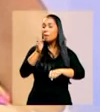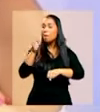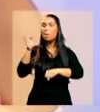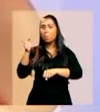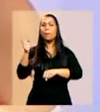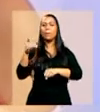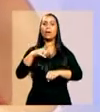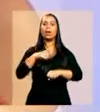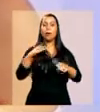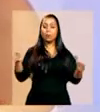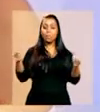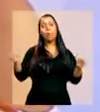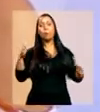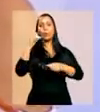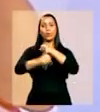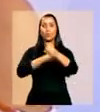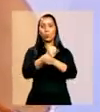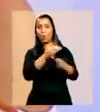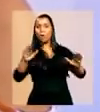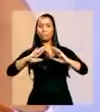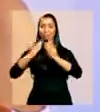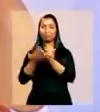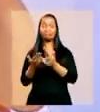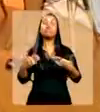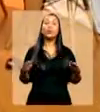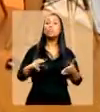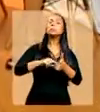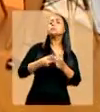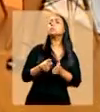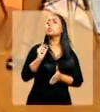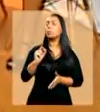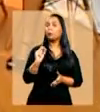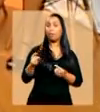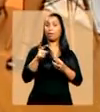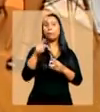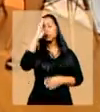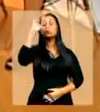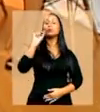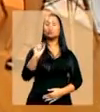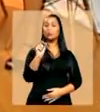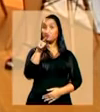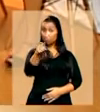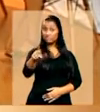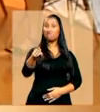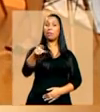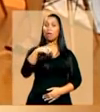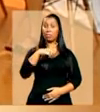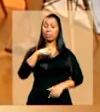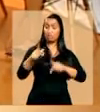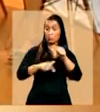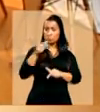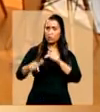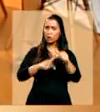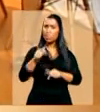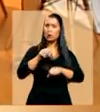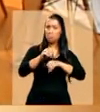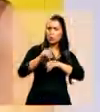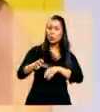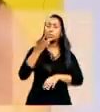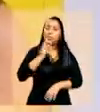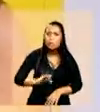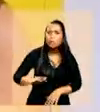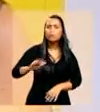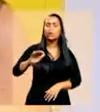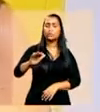que compõem o ano letivo escolar. E o que significa, principalmente você que tem uma forte atuação na